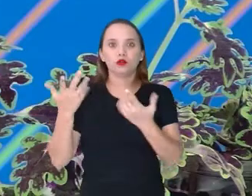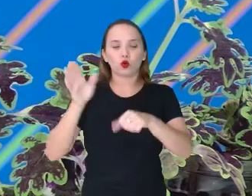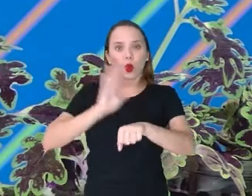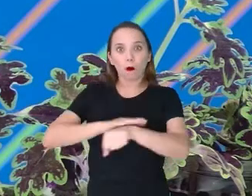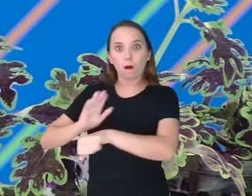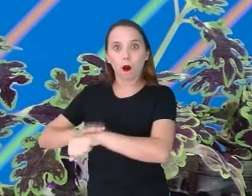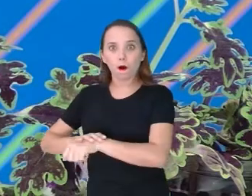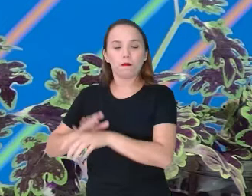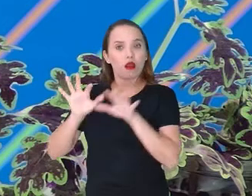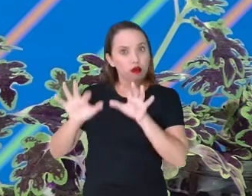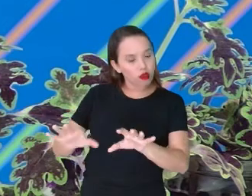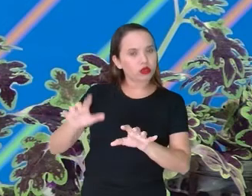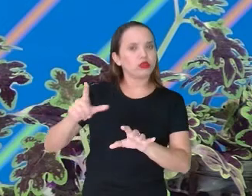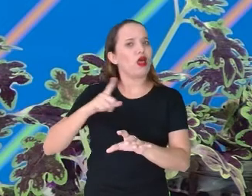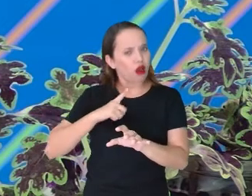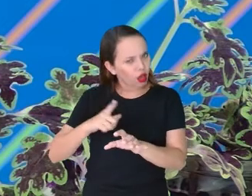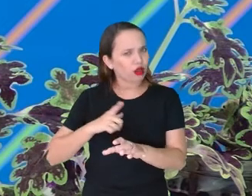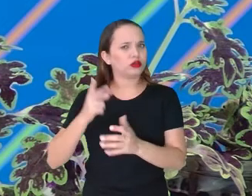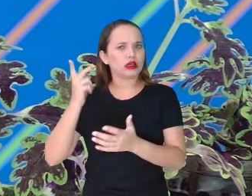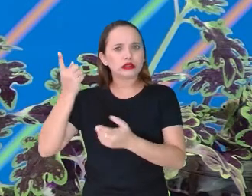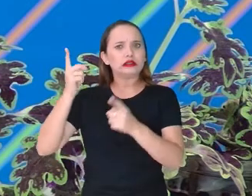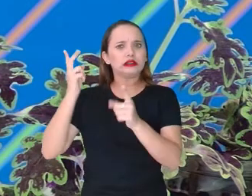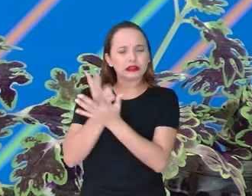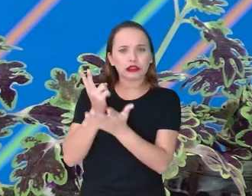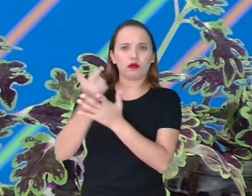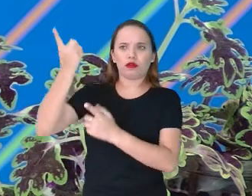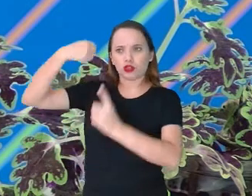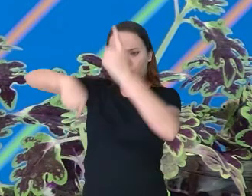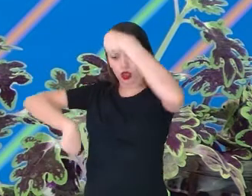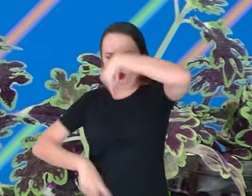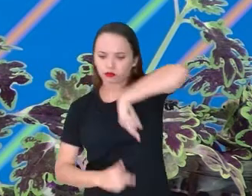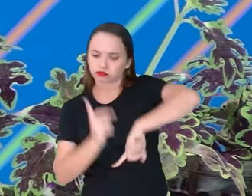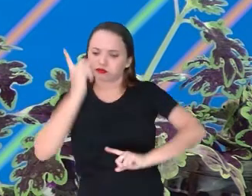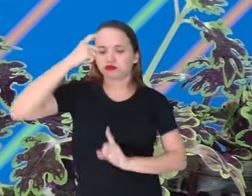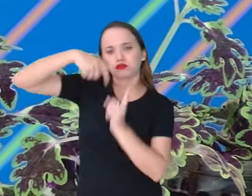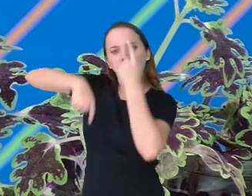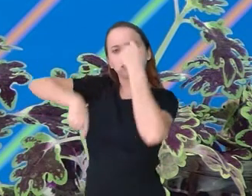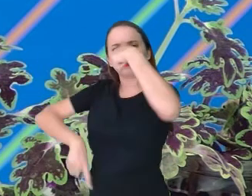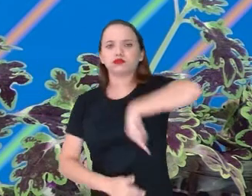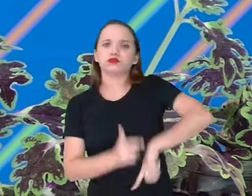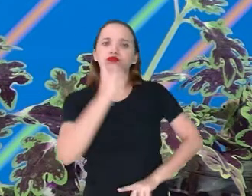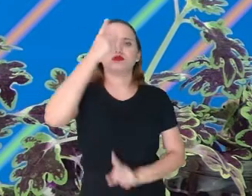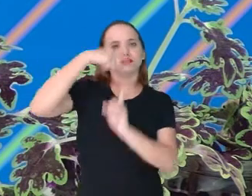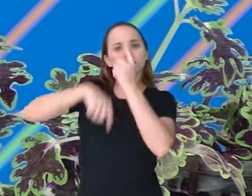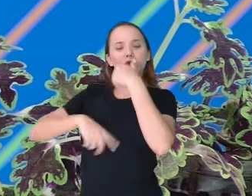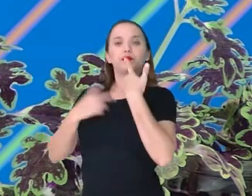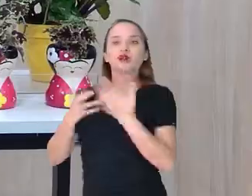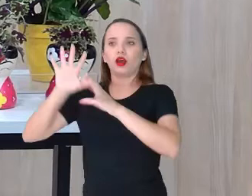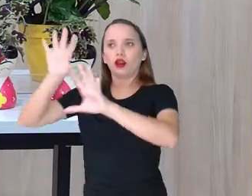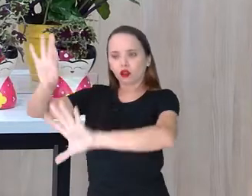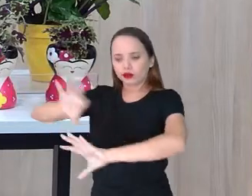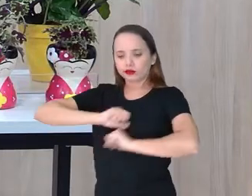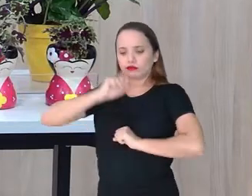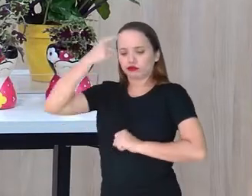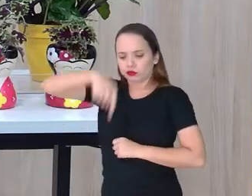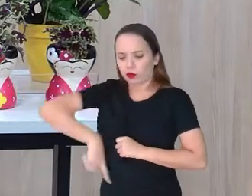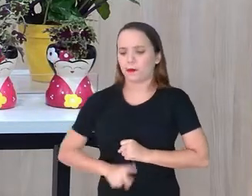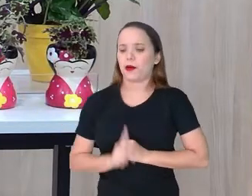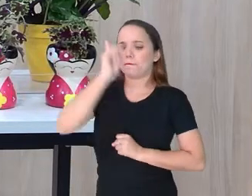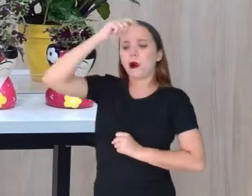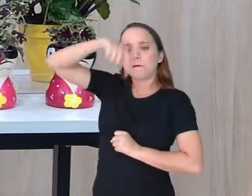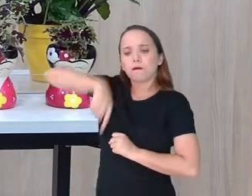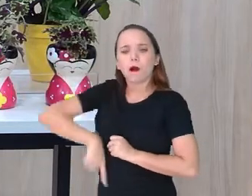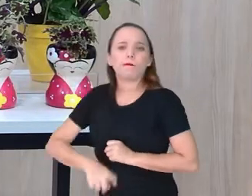de luz, ela está constantemente realizando a fotossíntese. Então, ela está absorvendo gás carbônico, água, luz